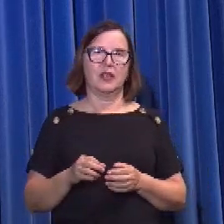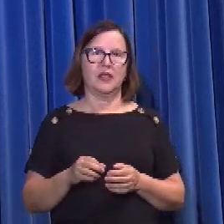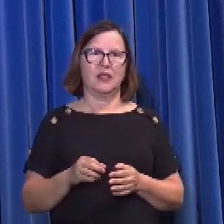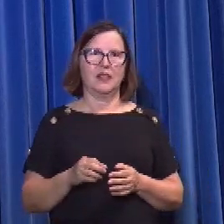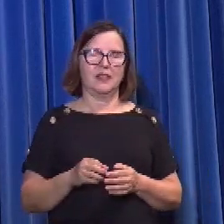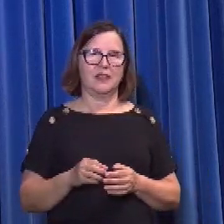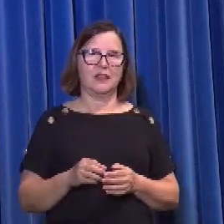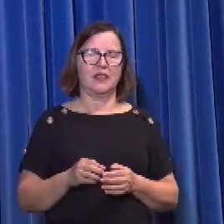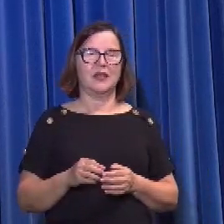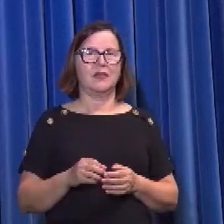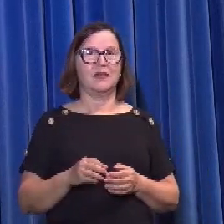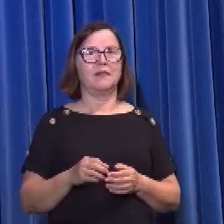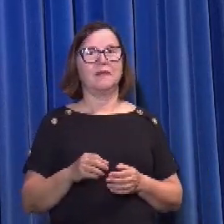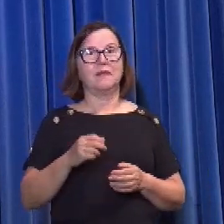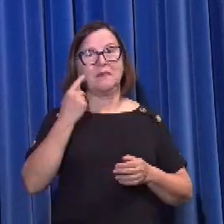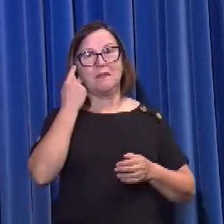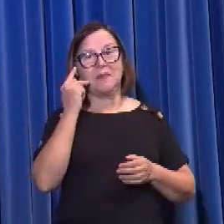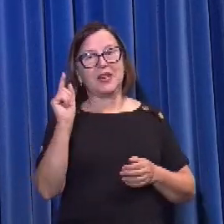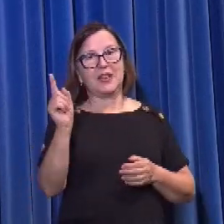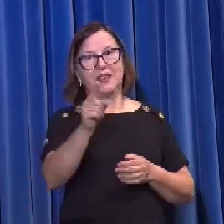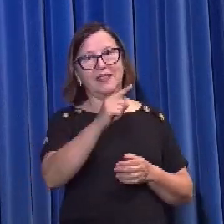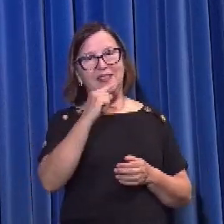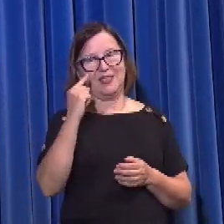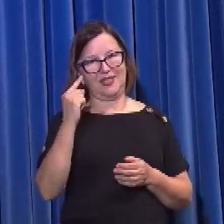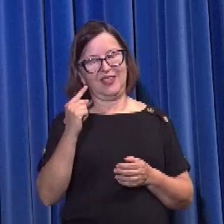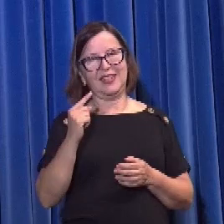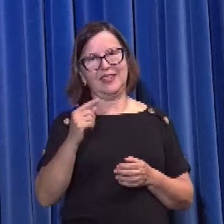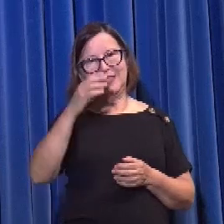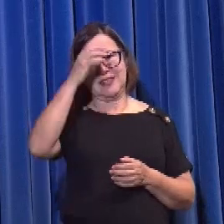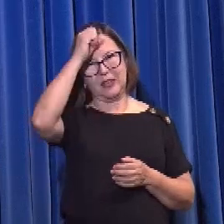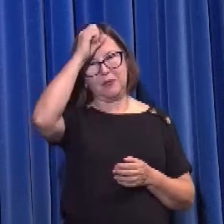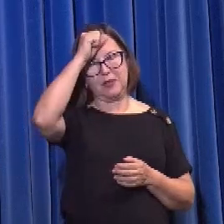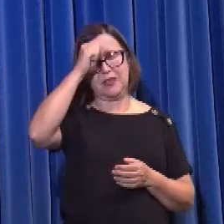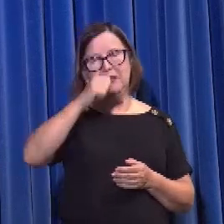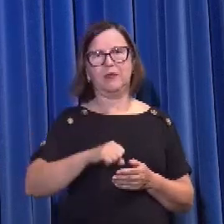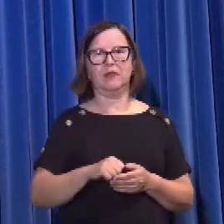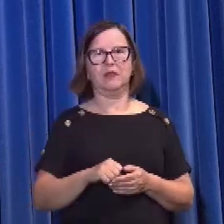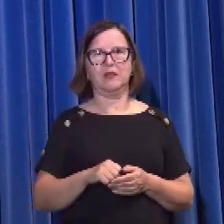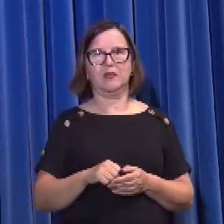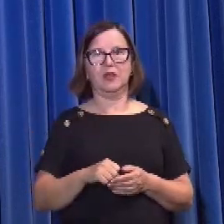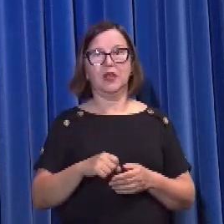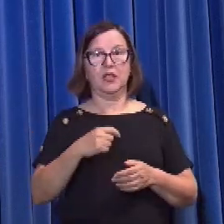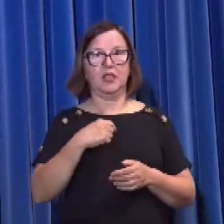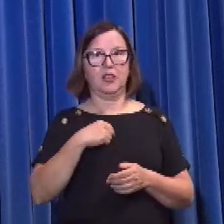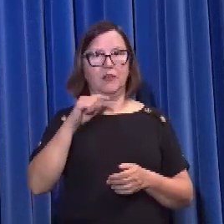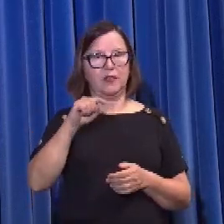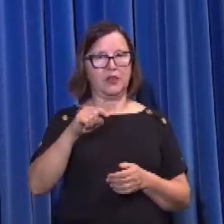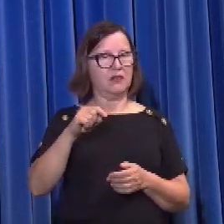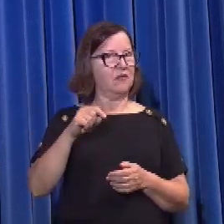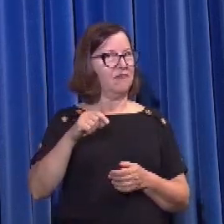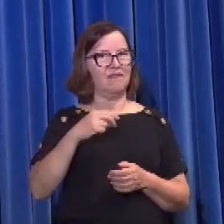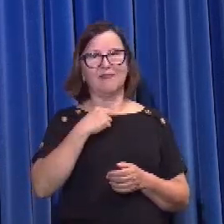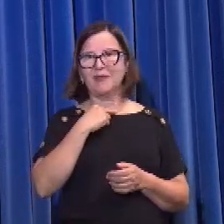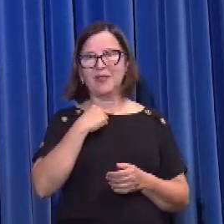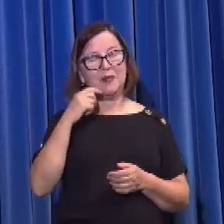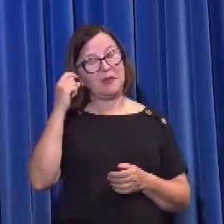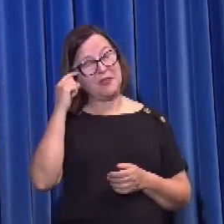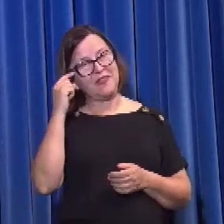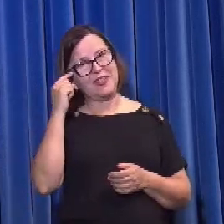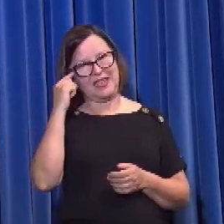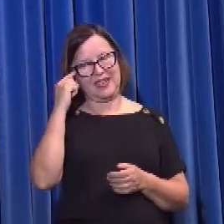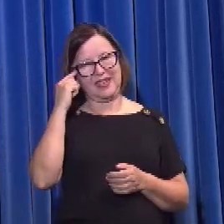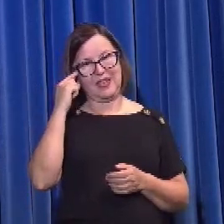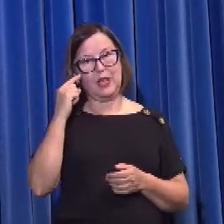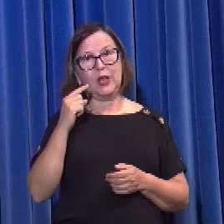explicação. E nem eu nem você devemos duvidar disso. Por isso que os nossos olhos não podem estar